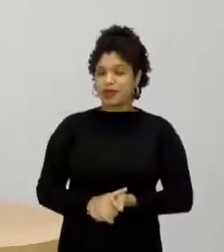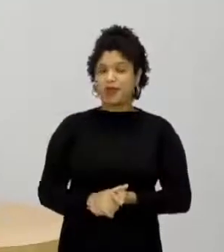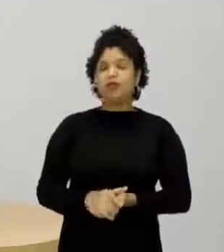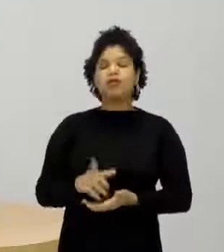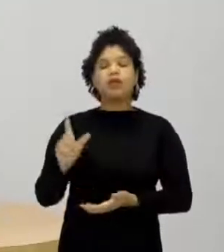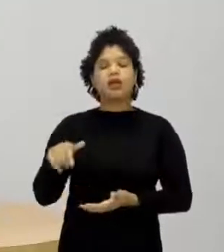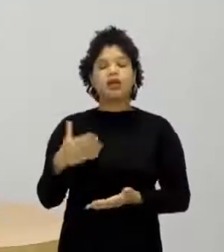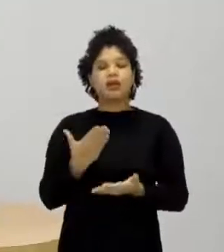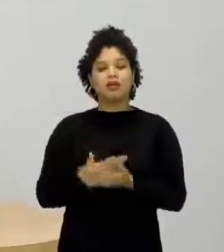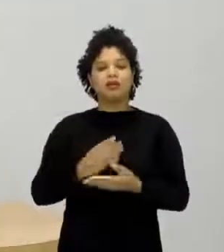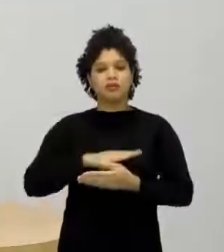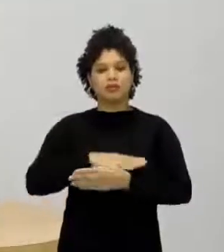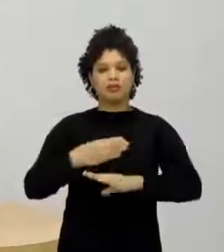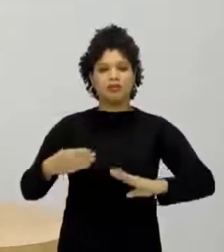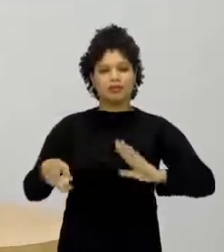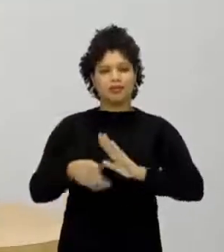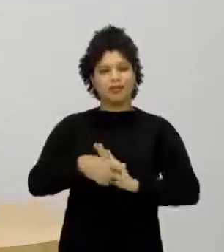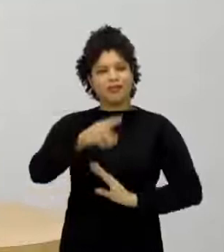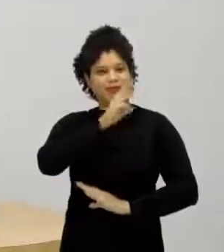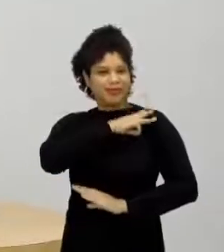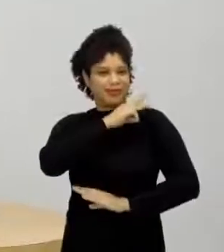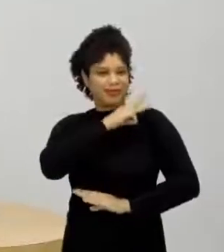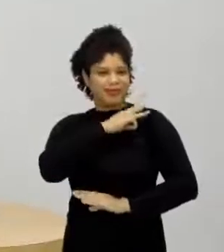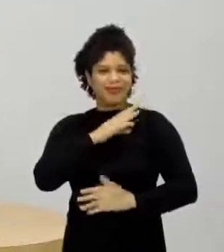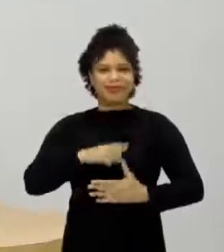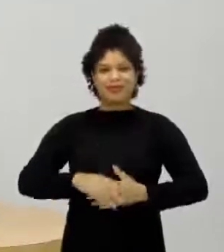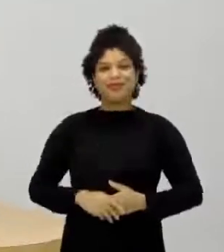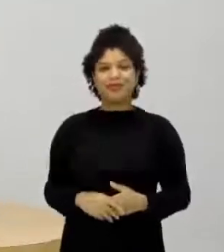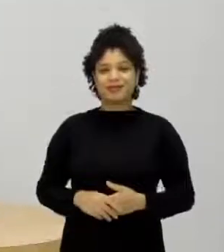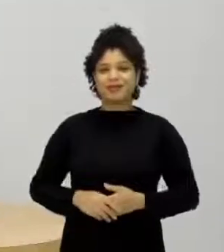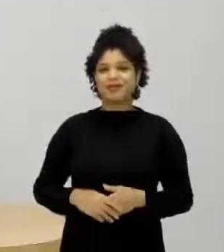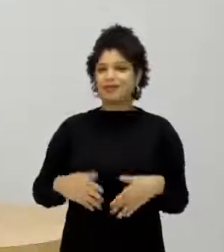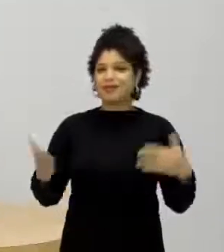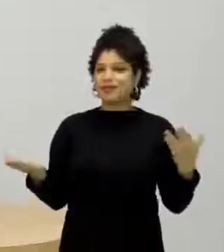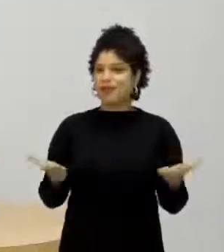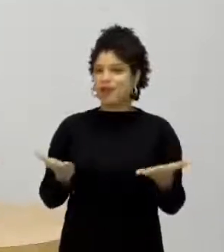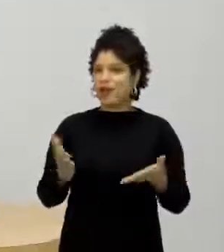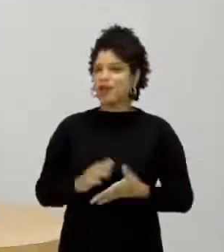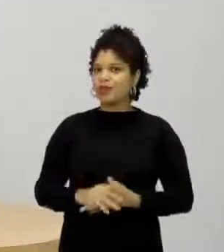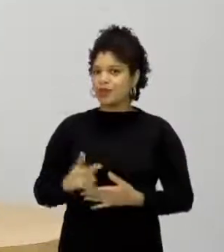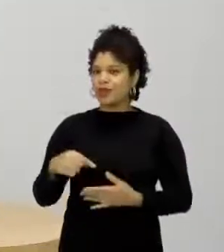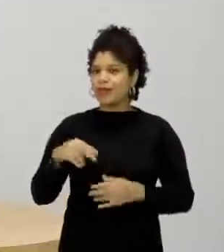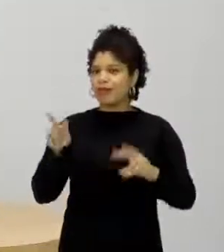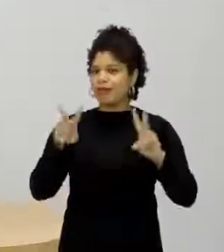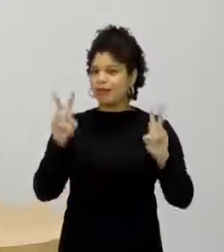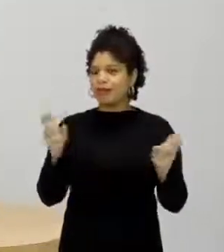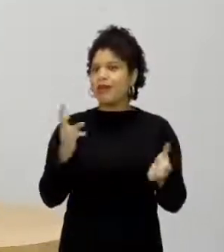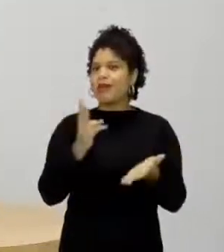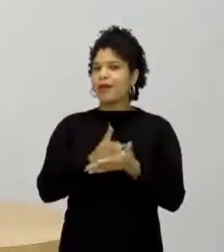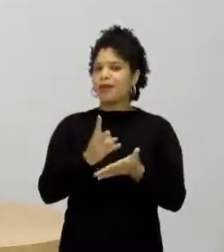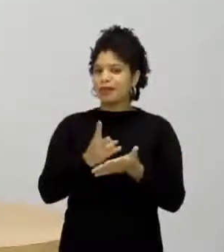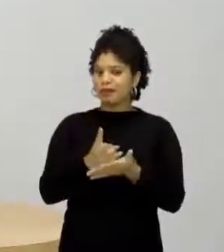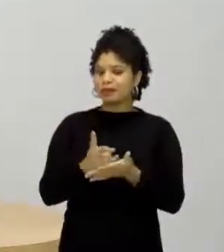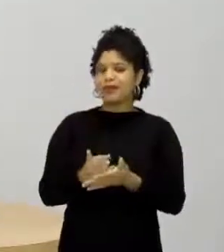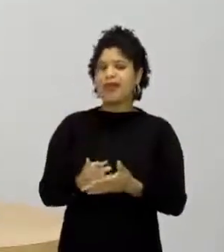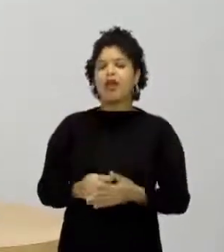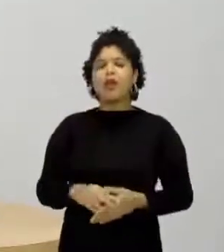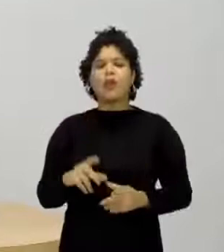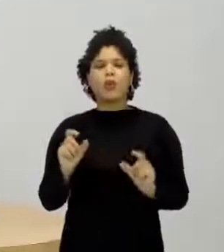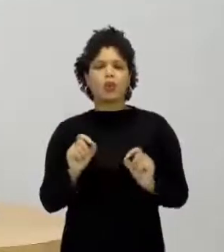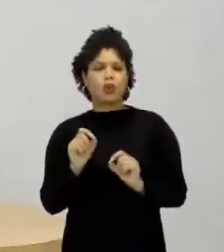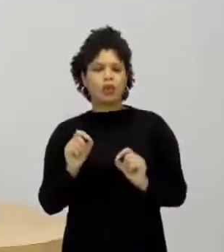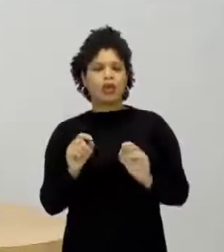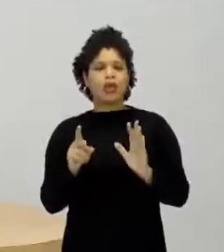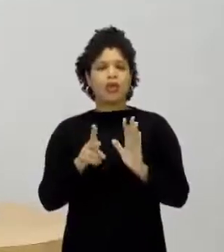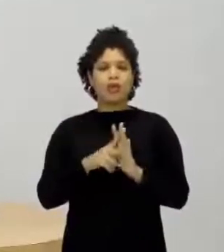Biologia da terceira série do Ensino Médio. Hoje, a gente vai continuar, então, a respeito das